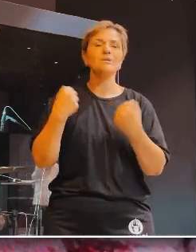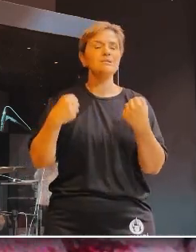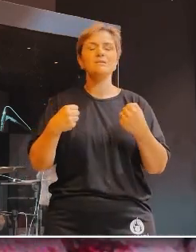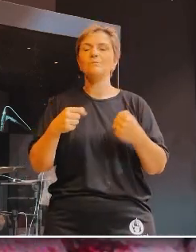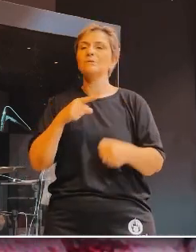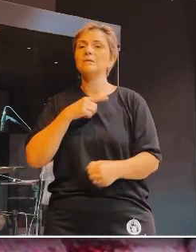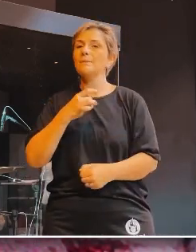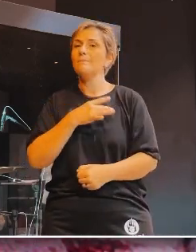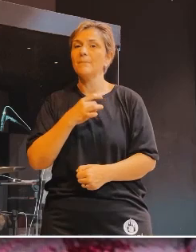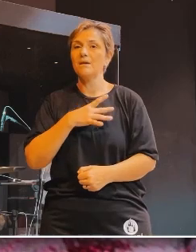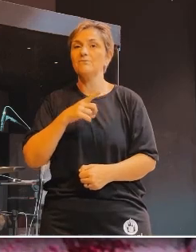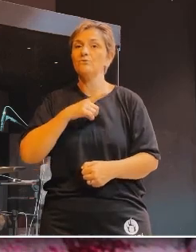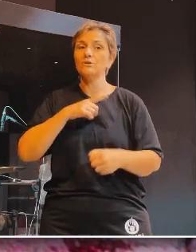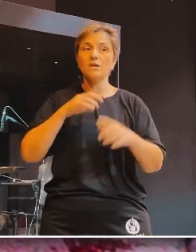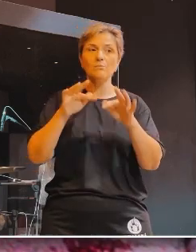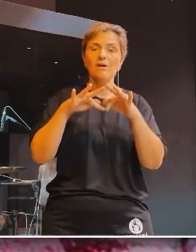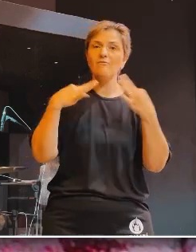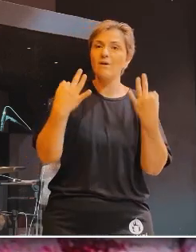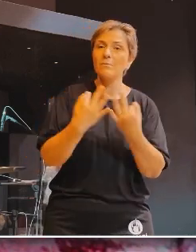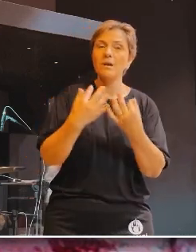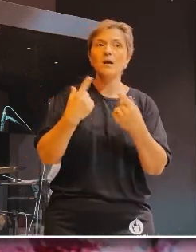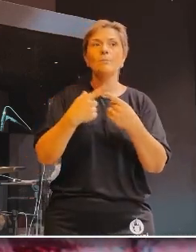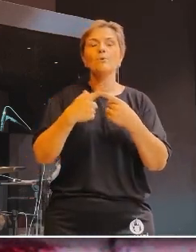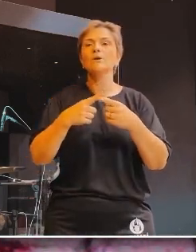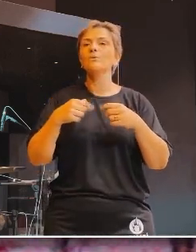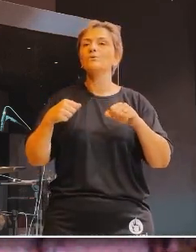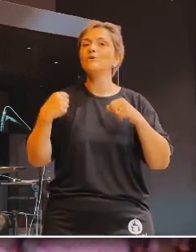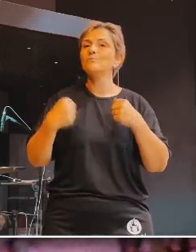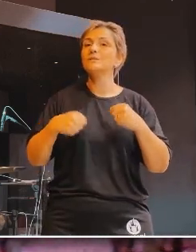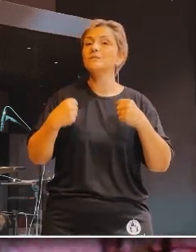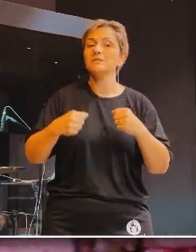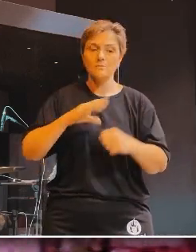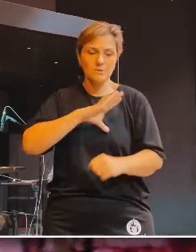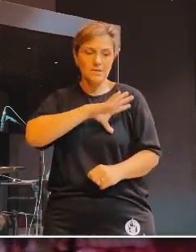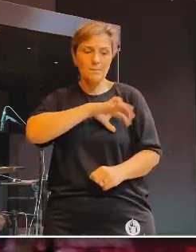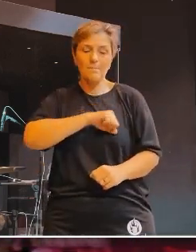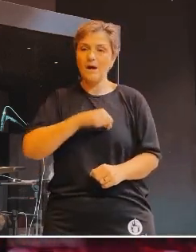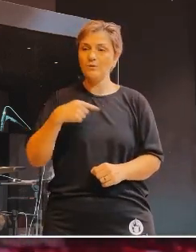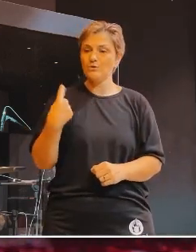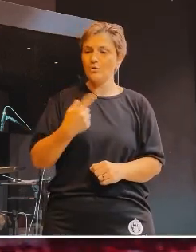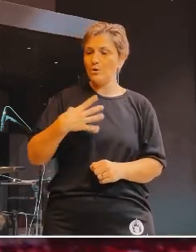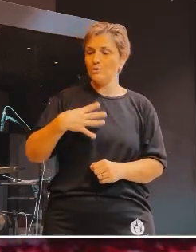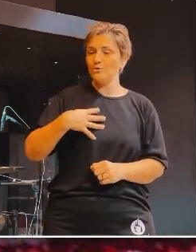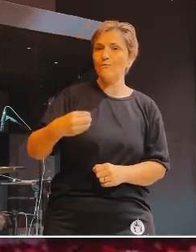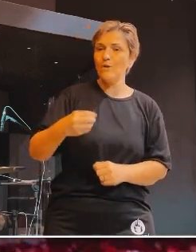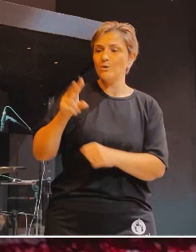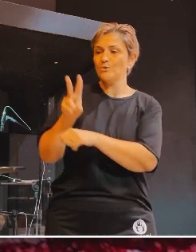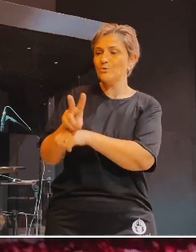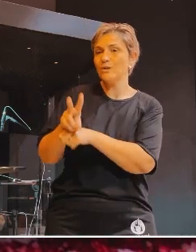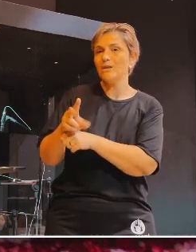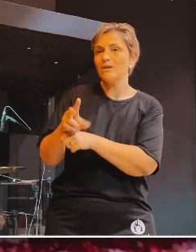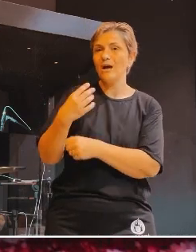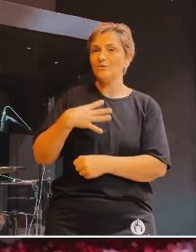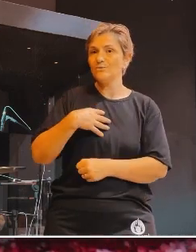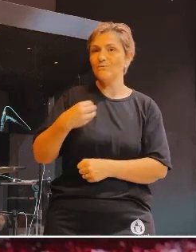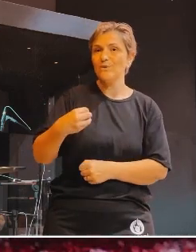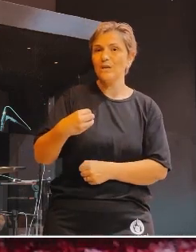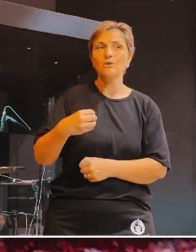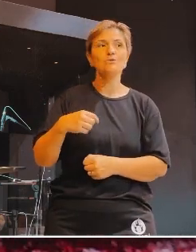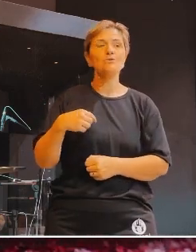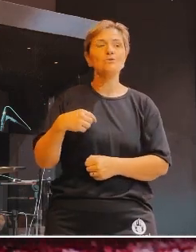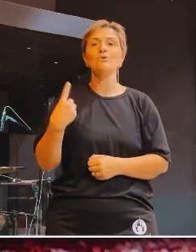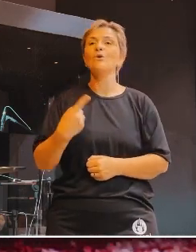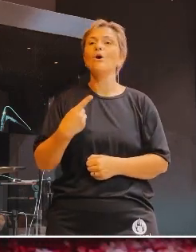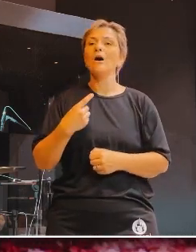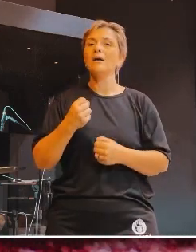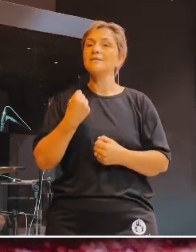família. Porque quando nós precisamos amar os nossos filhos, cuidarmos dos nossos filhos, nós negamos